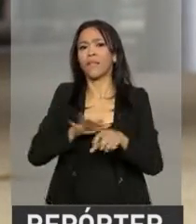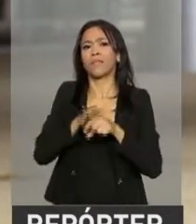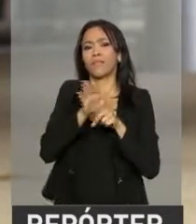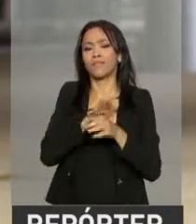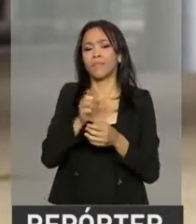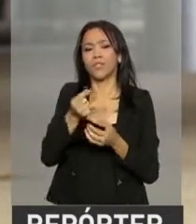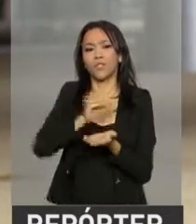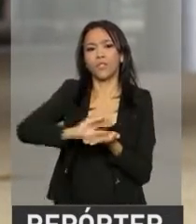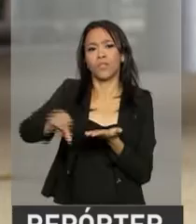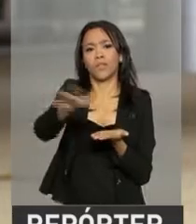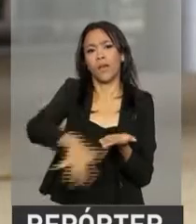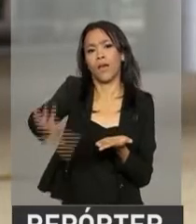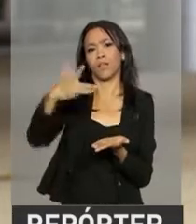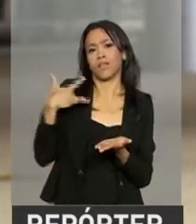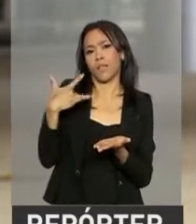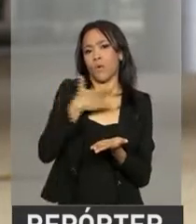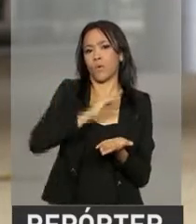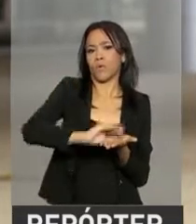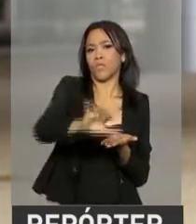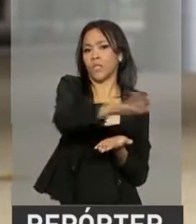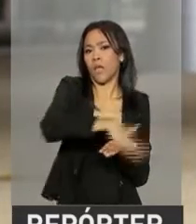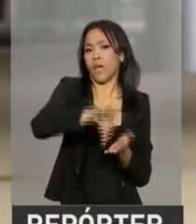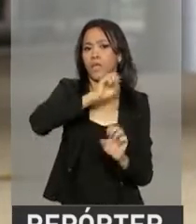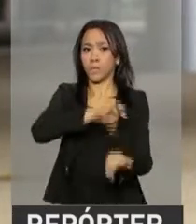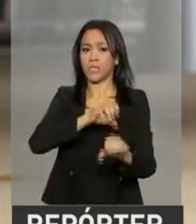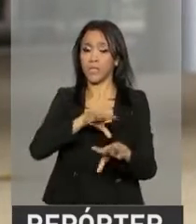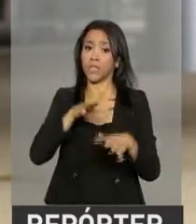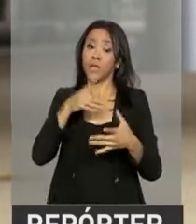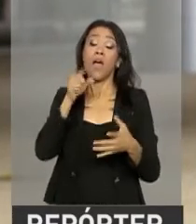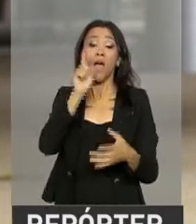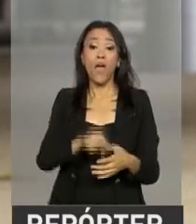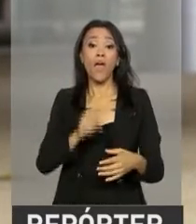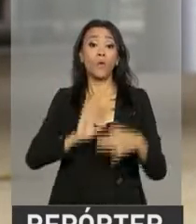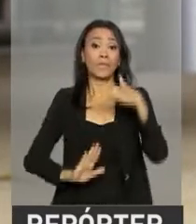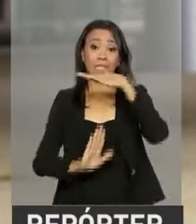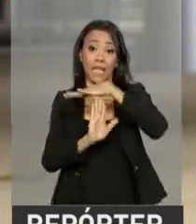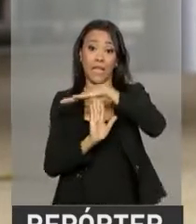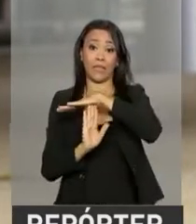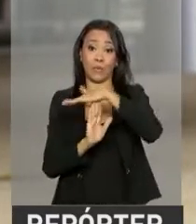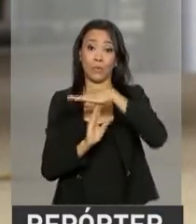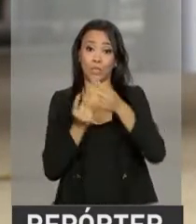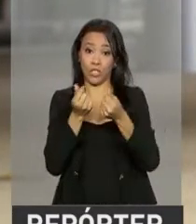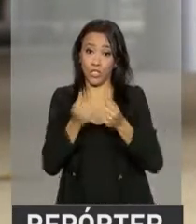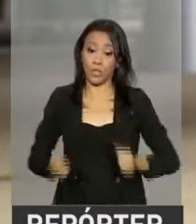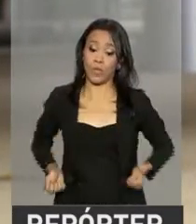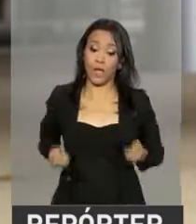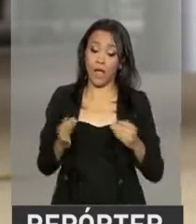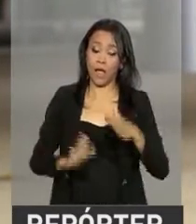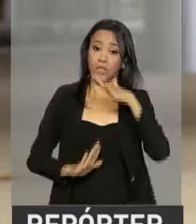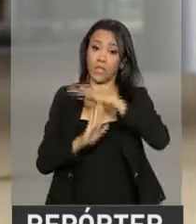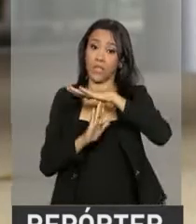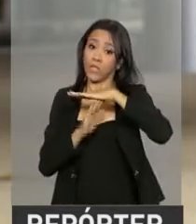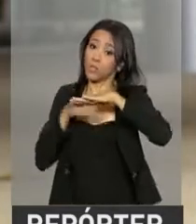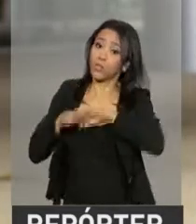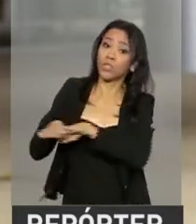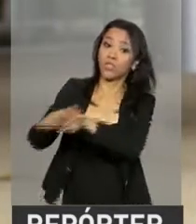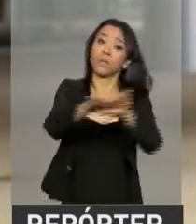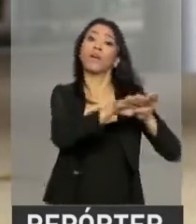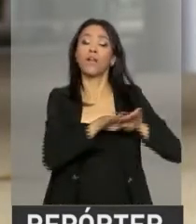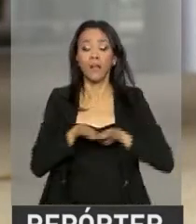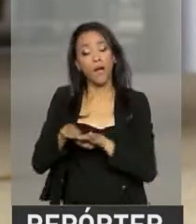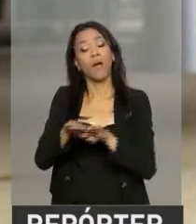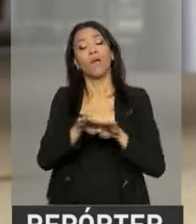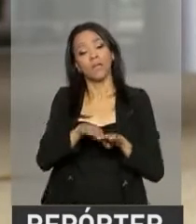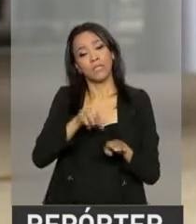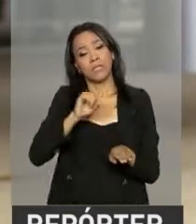e educação. Ele disse que o teto é um teto geral para todas as despesas e que pode, inclusive, haver um aumento dos gastos em saúde e